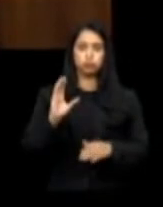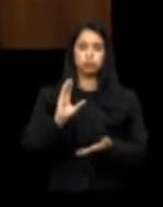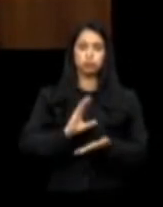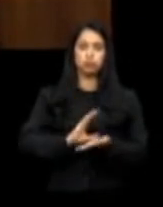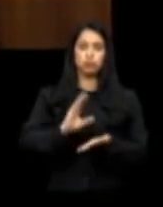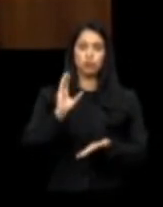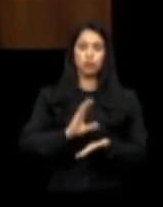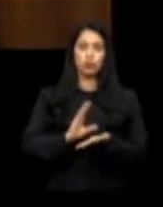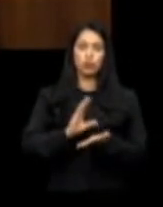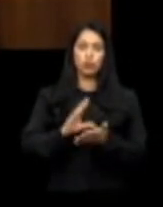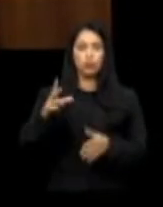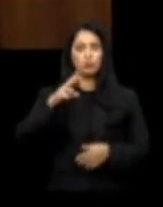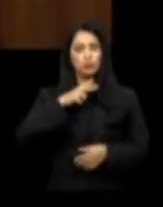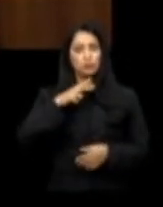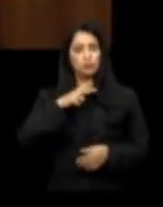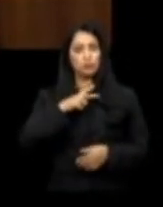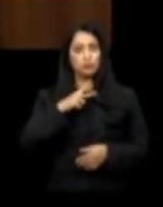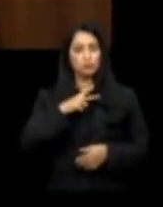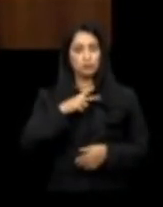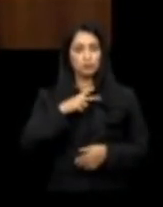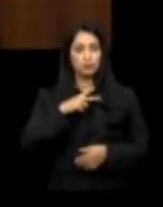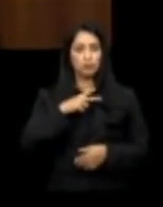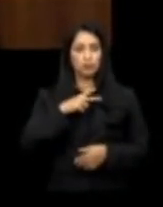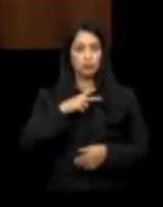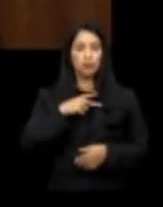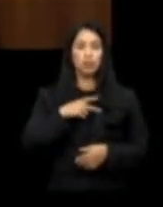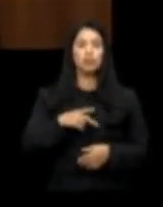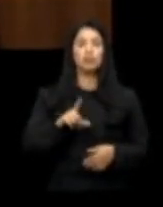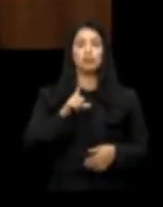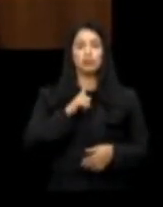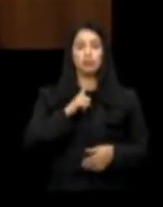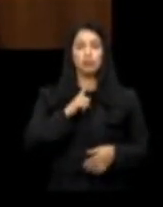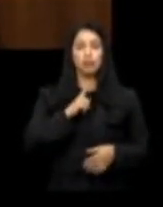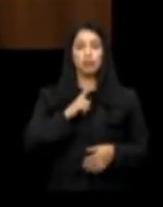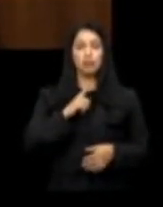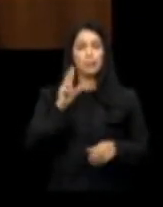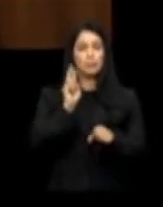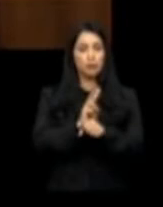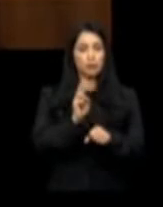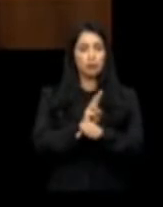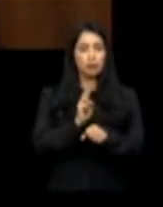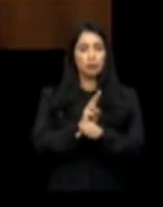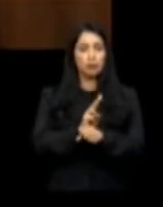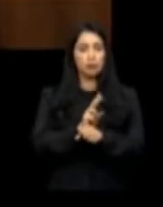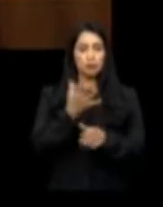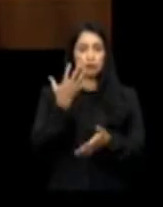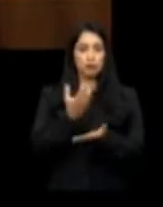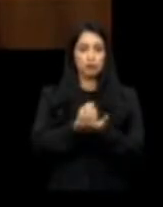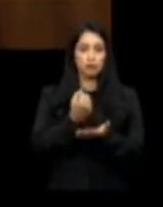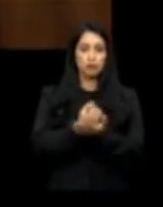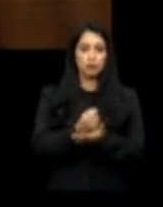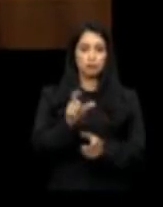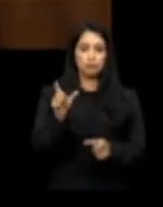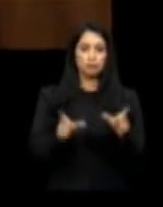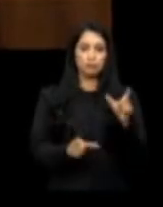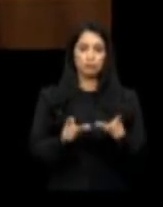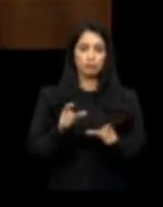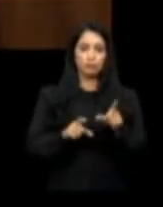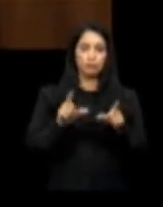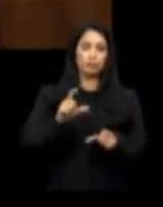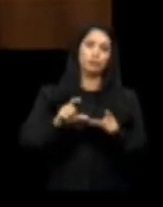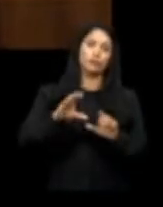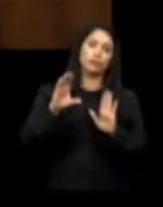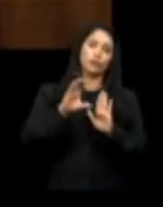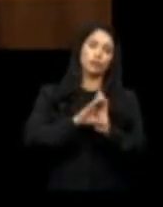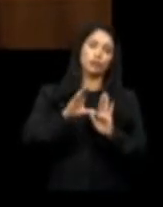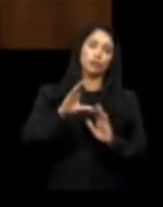partir da edição de legislações setoriais que garantem a proteção de dados pessoais tais como o Código de Defesa do Consumidor,